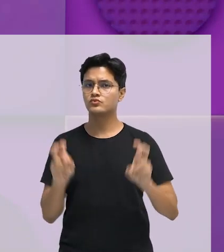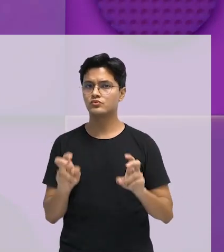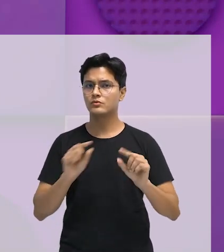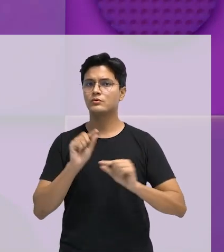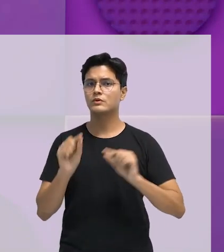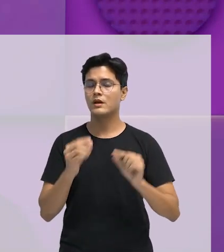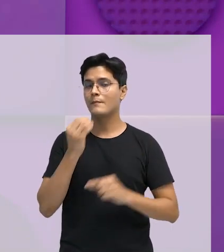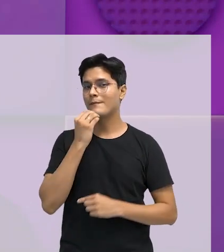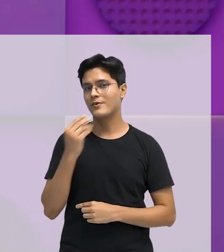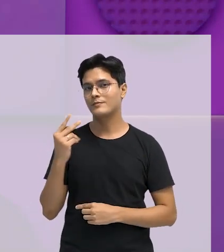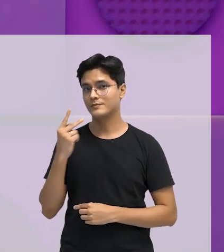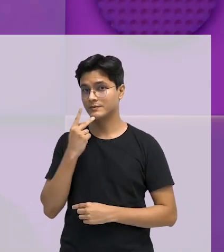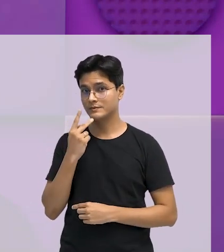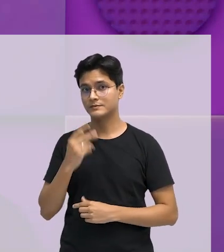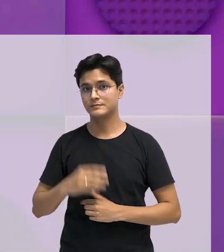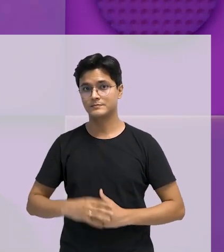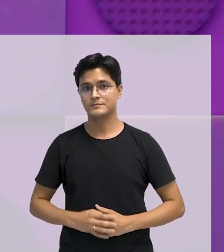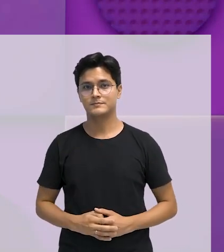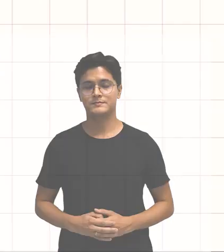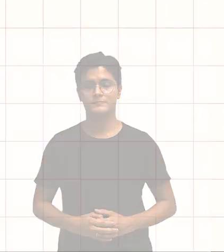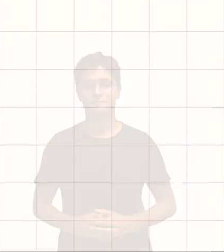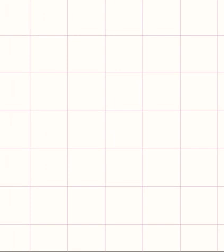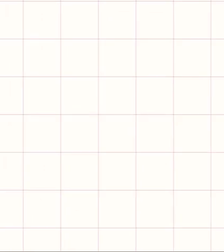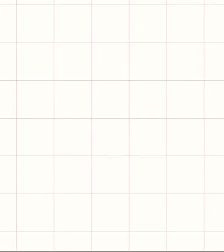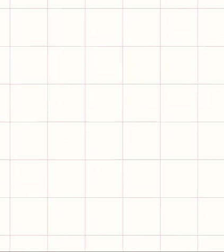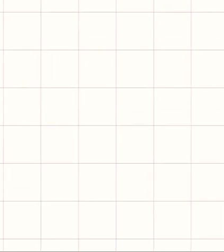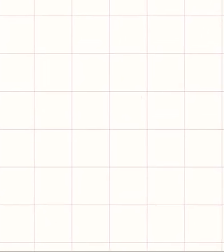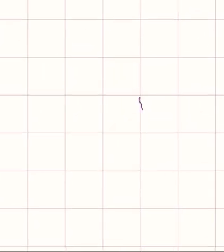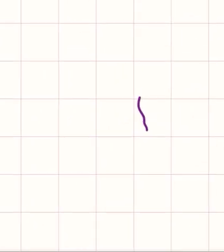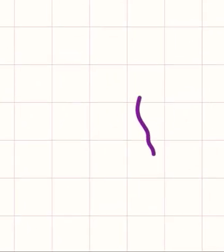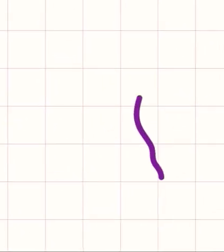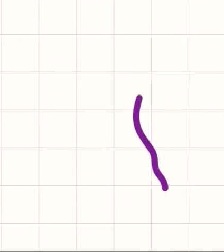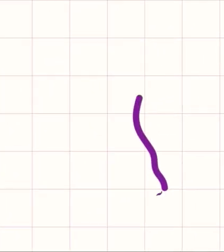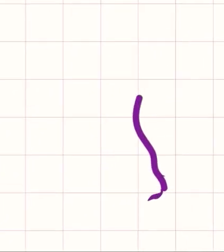as probabilidades. Vamos lá, então.